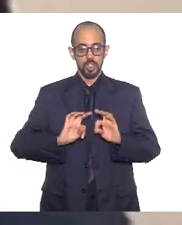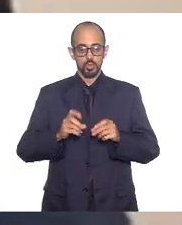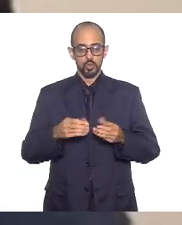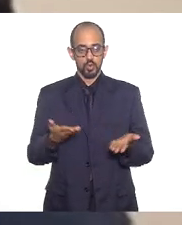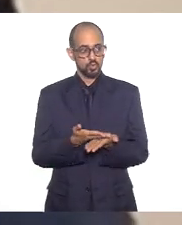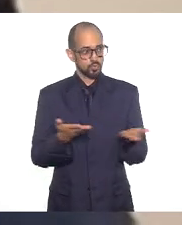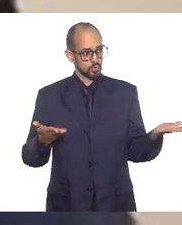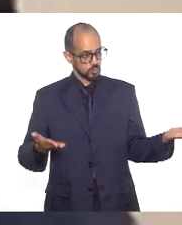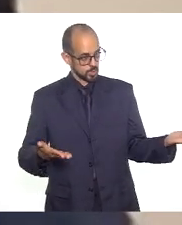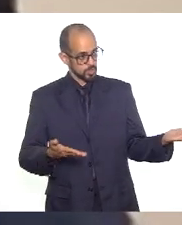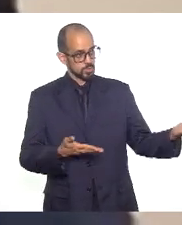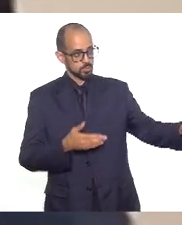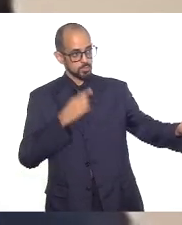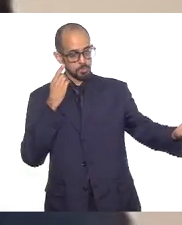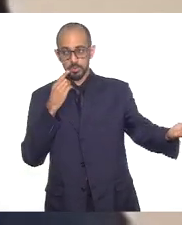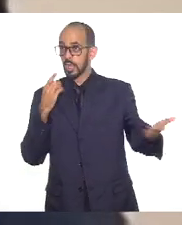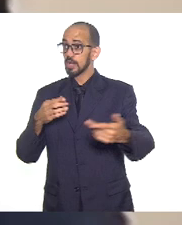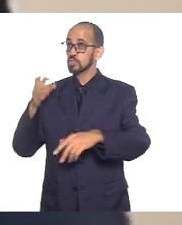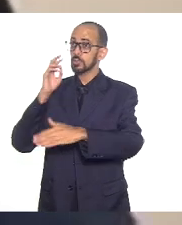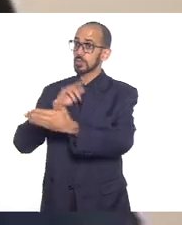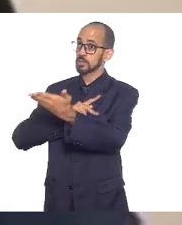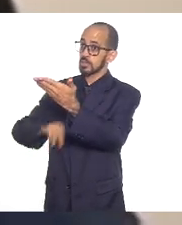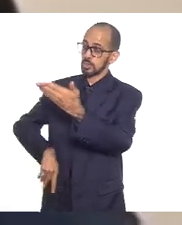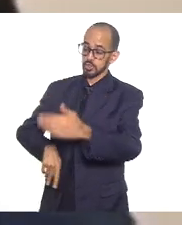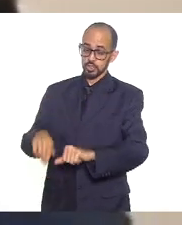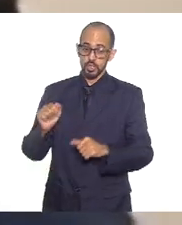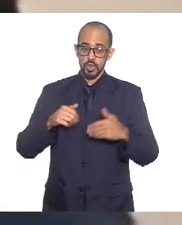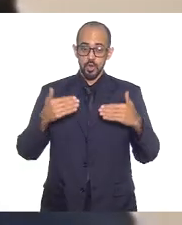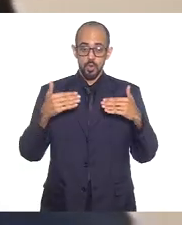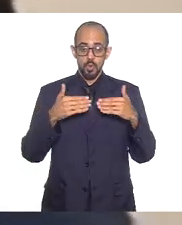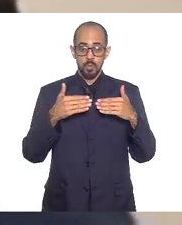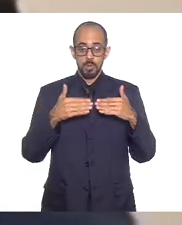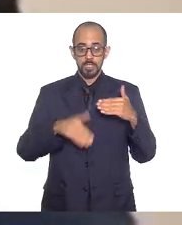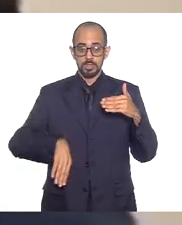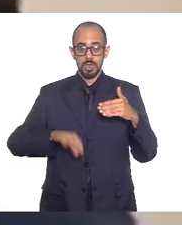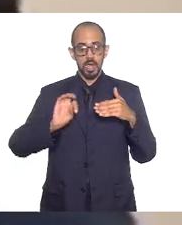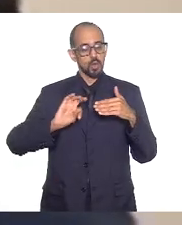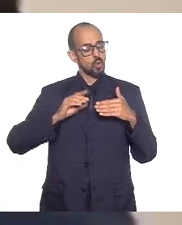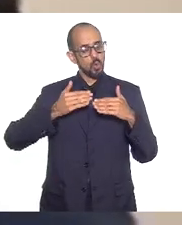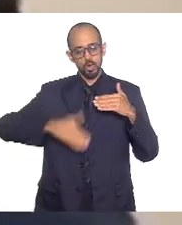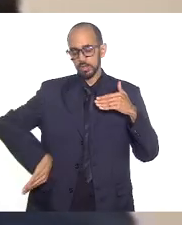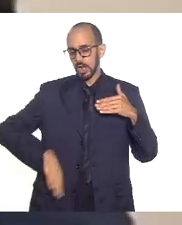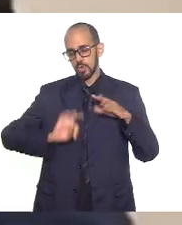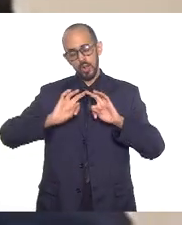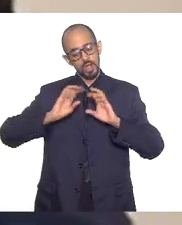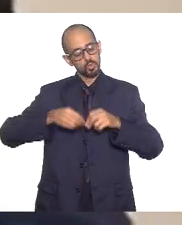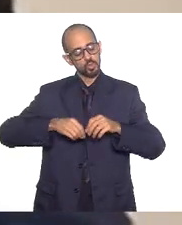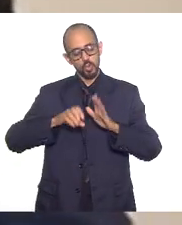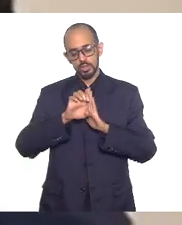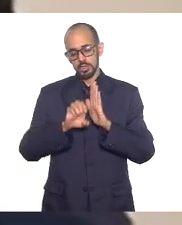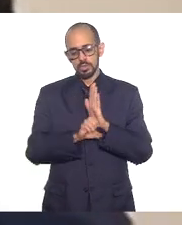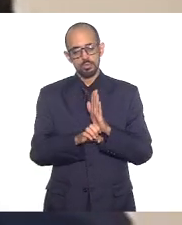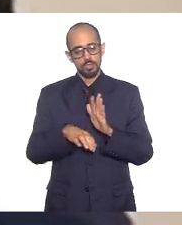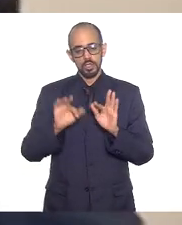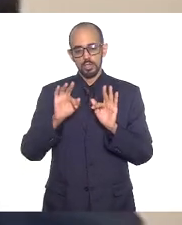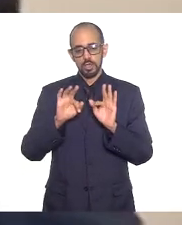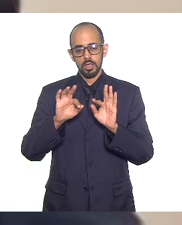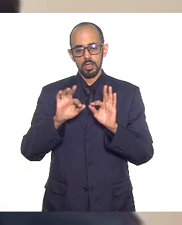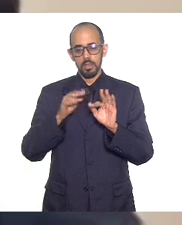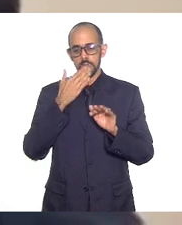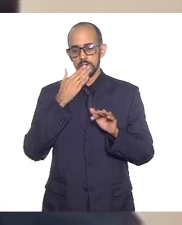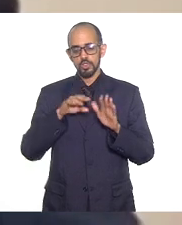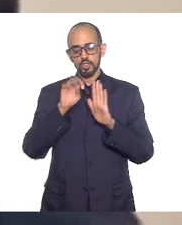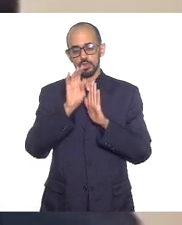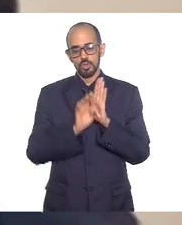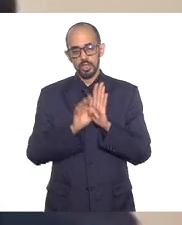deputados. O parecer, senhor presidente, é contrário a todas as emendas, concluindo por substitutivo, pedindo forma final de